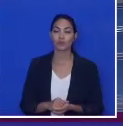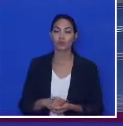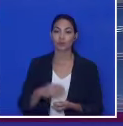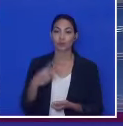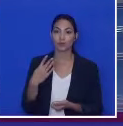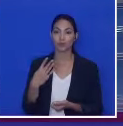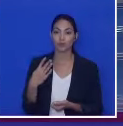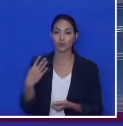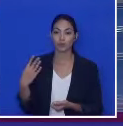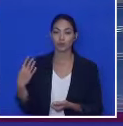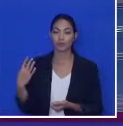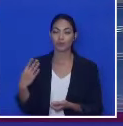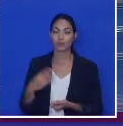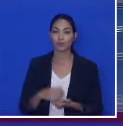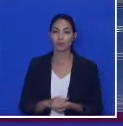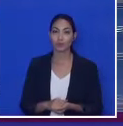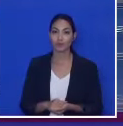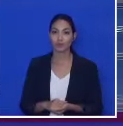Número 44.